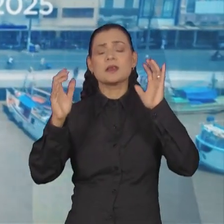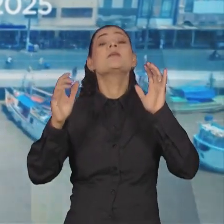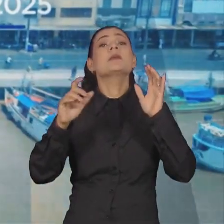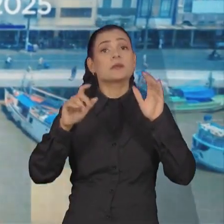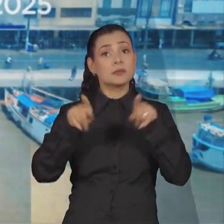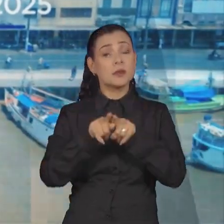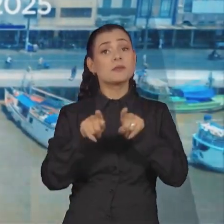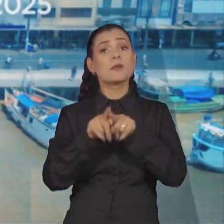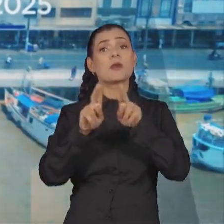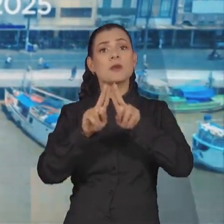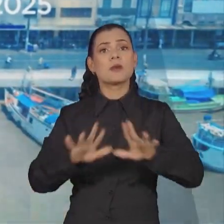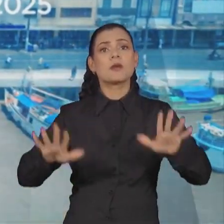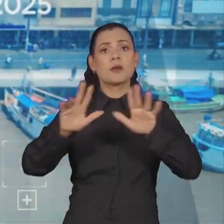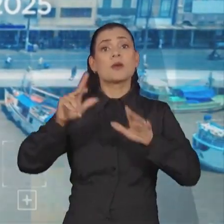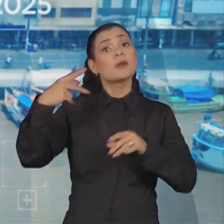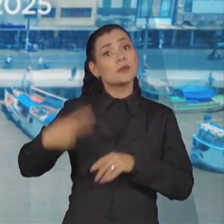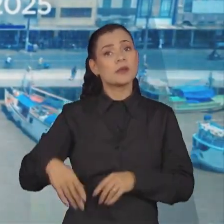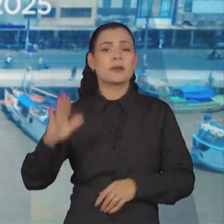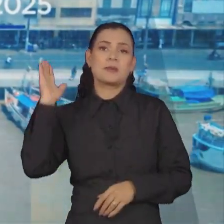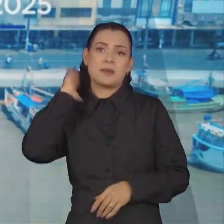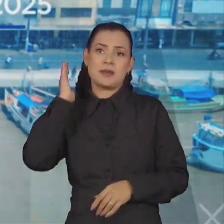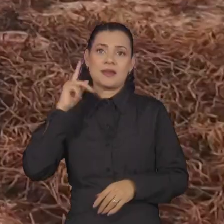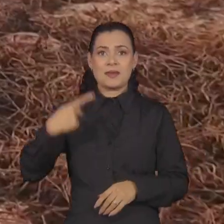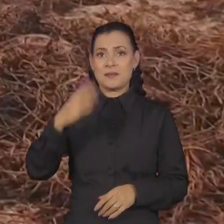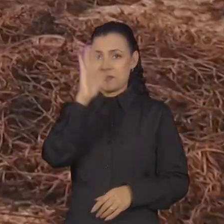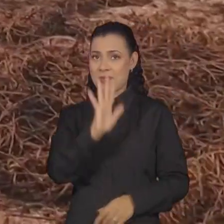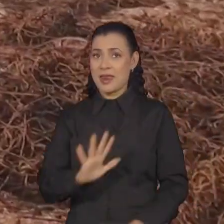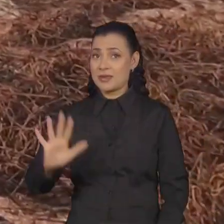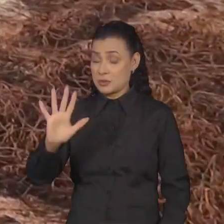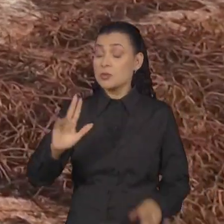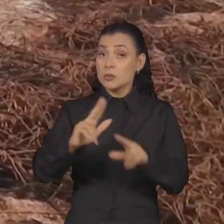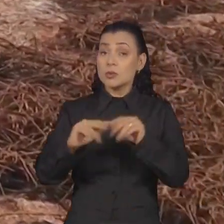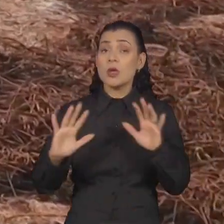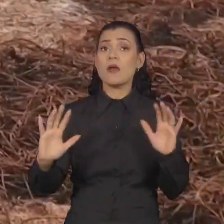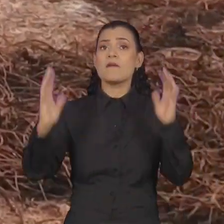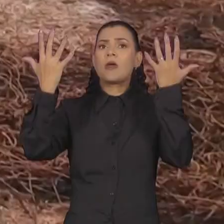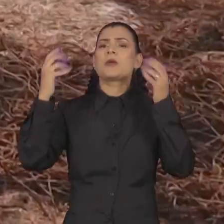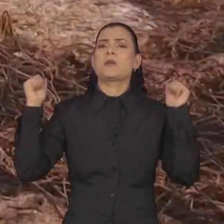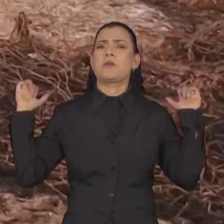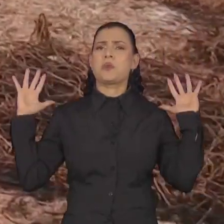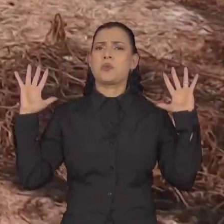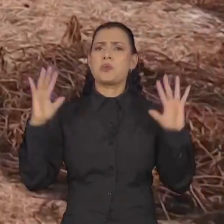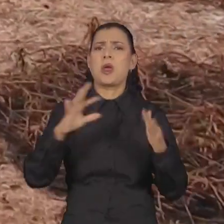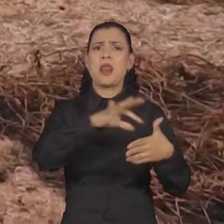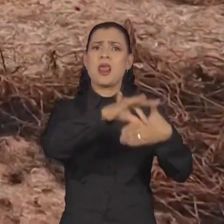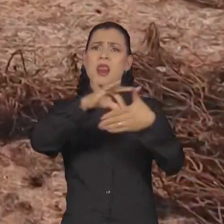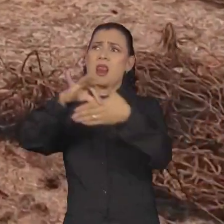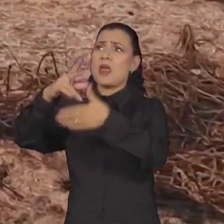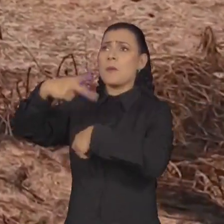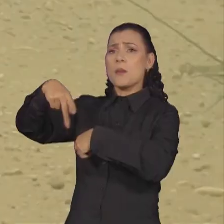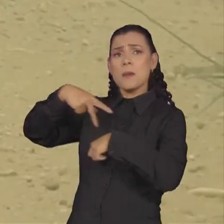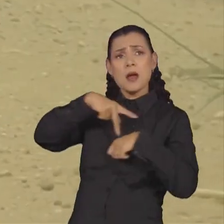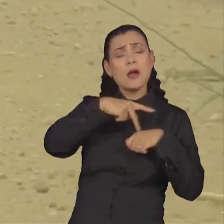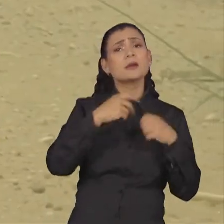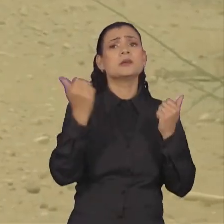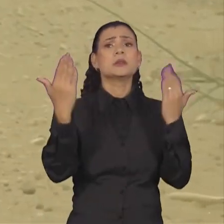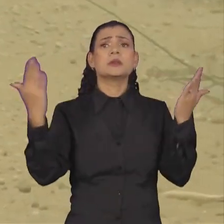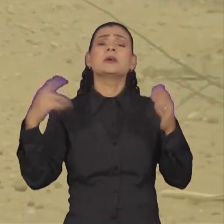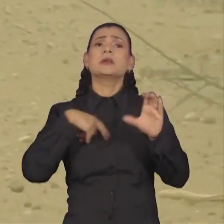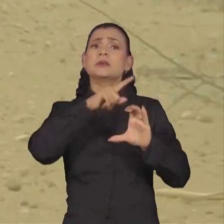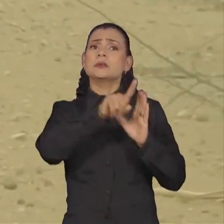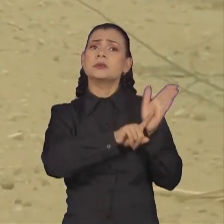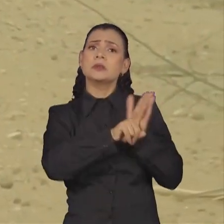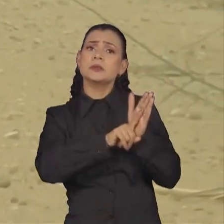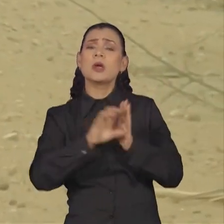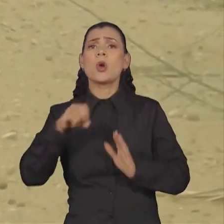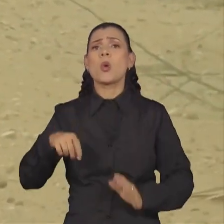Climáticas, que neste ano vai acontecer em Belém, no Pará. O evento global reúne líderes mundiais, cientistas e